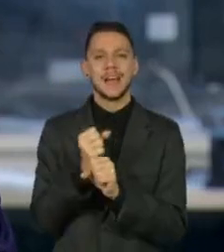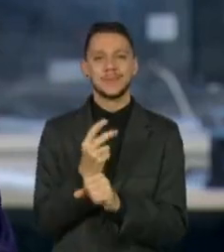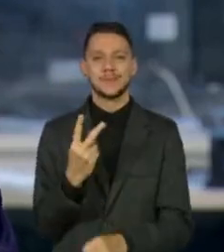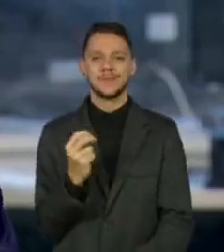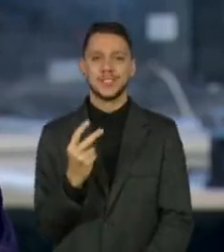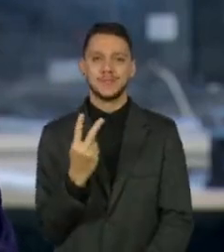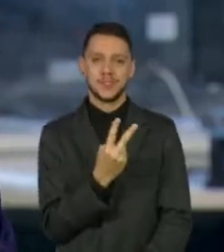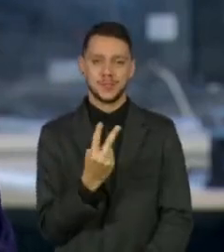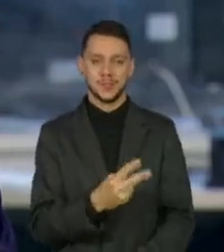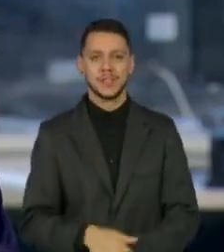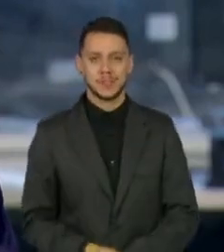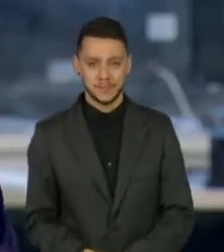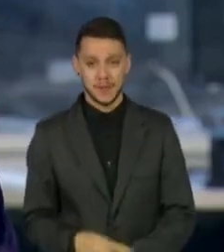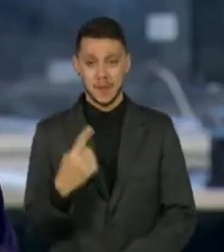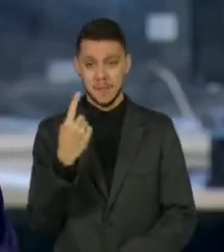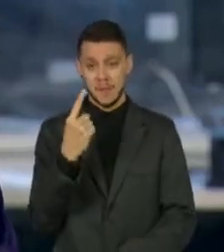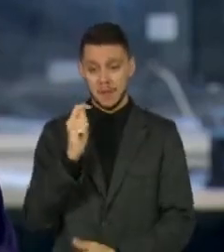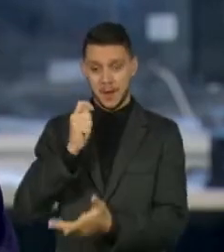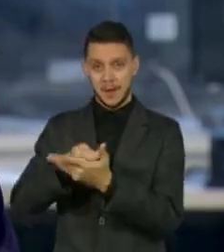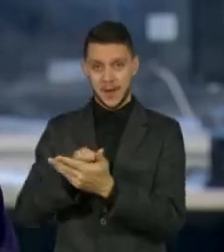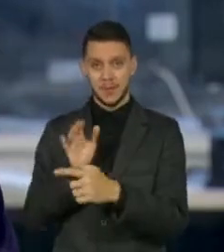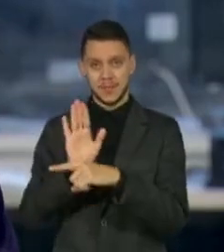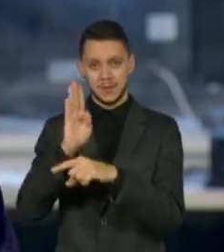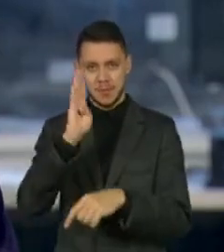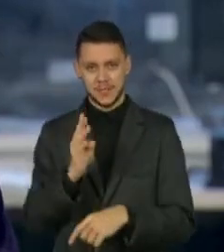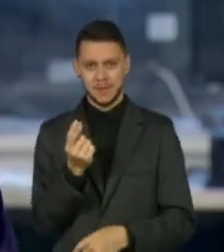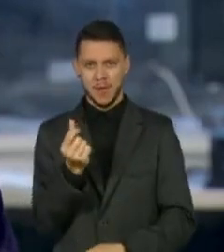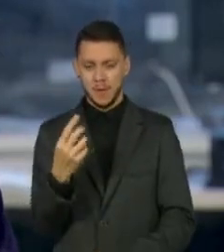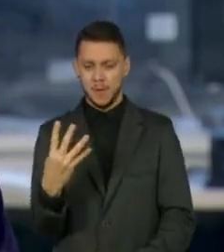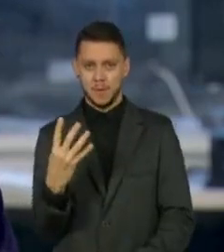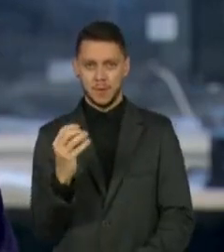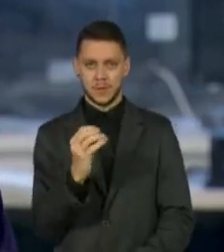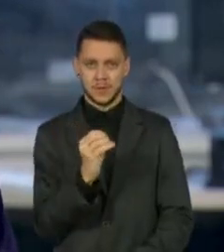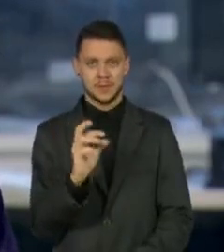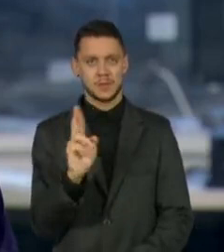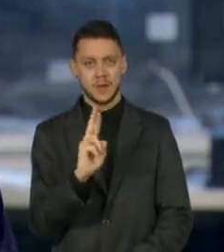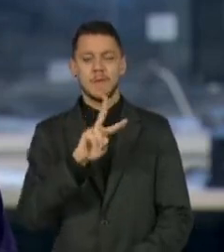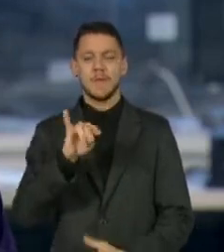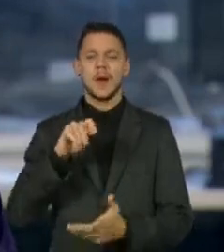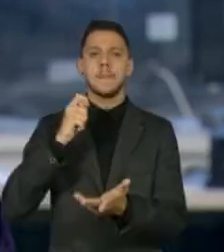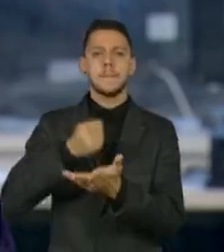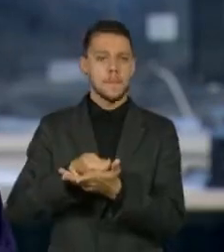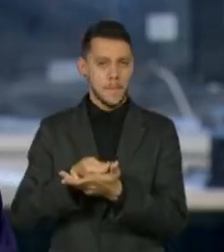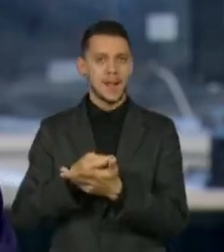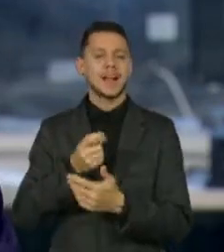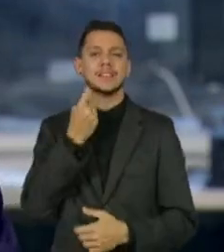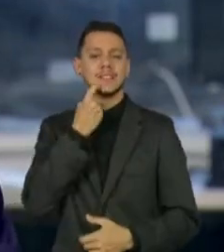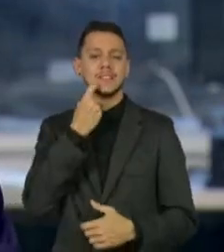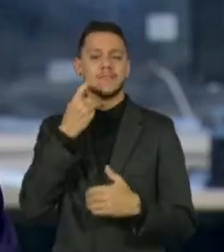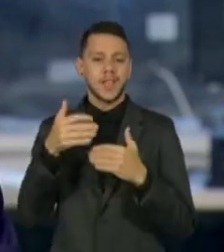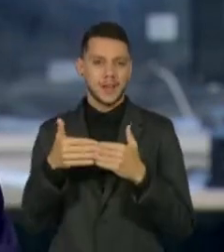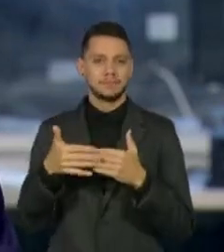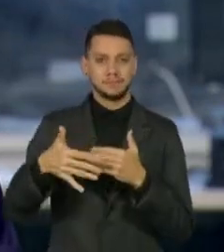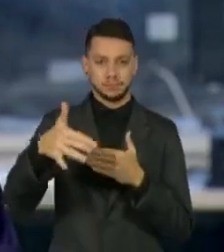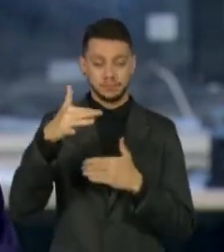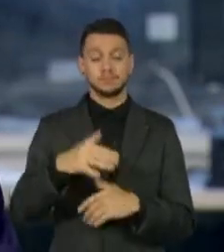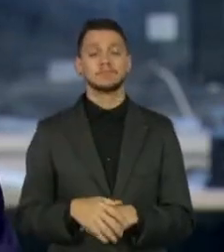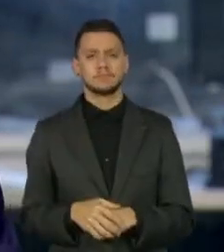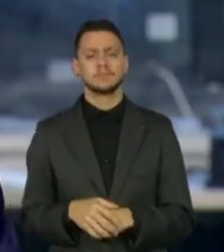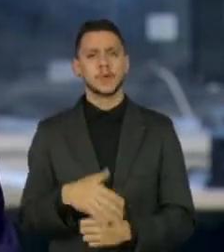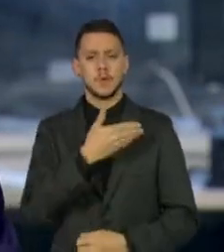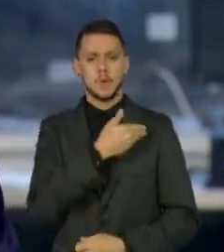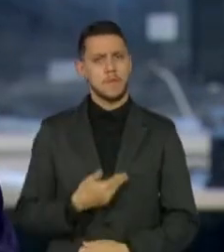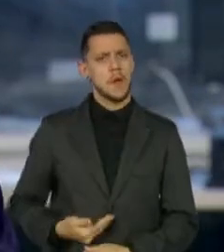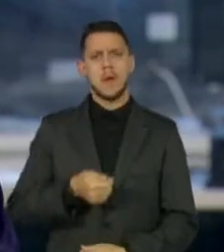E a primeira parcela do Auxílio Brasil, no valor de R$ 400, será paga a partir desta sexta-feira. O governo ainda não garantiu